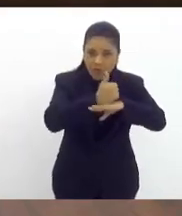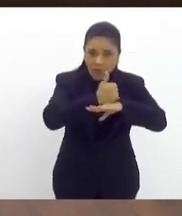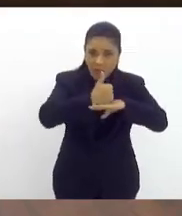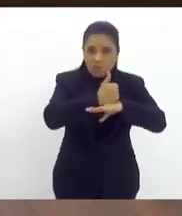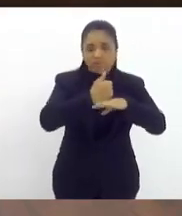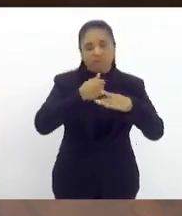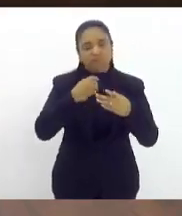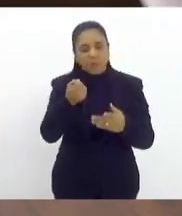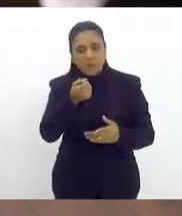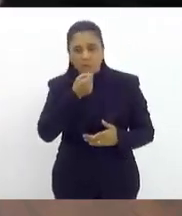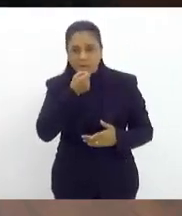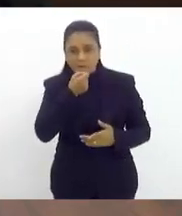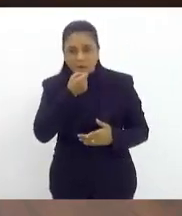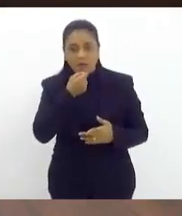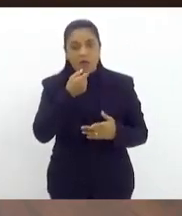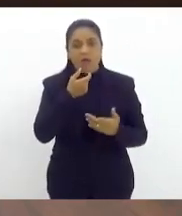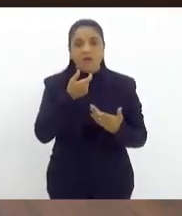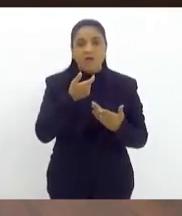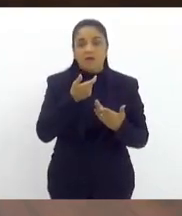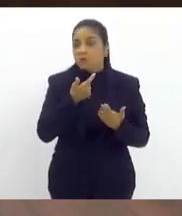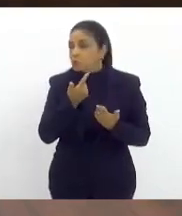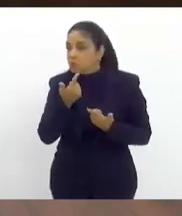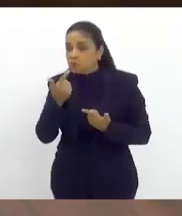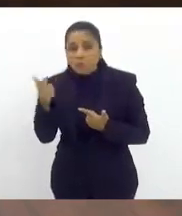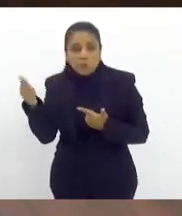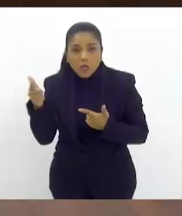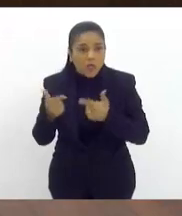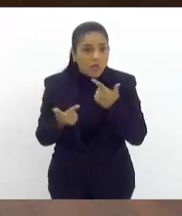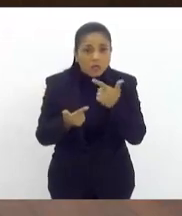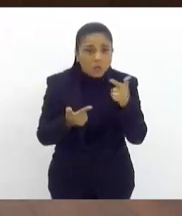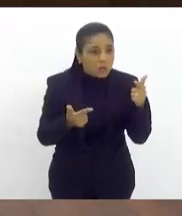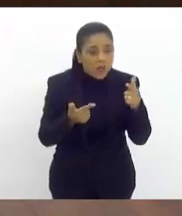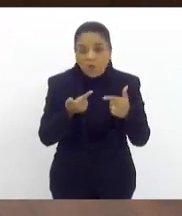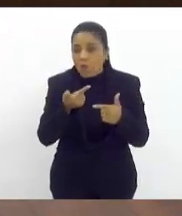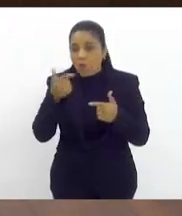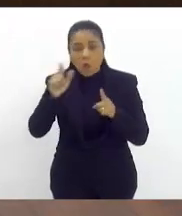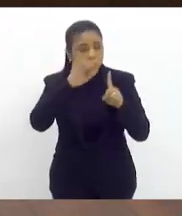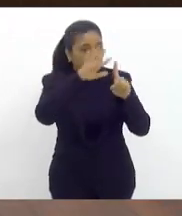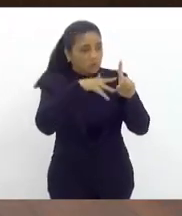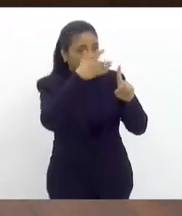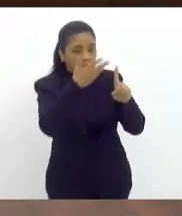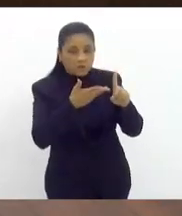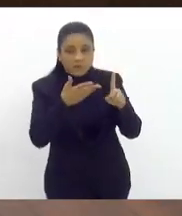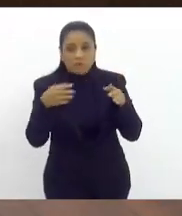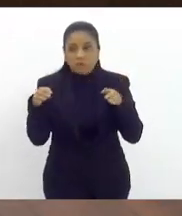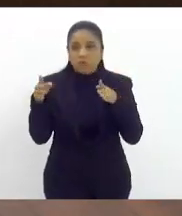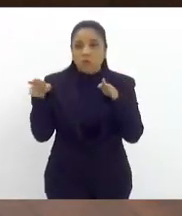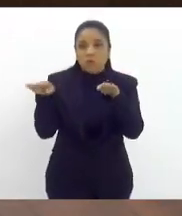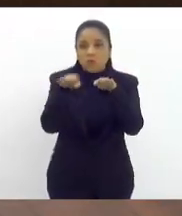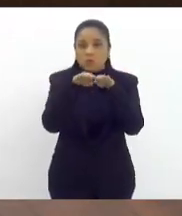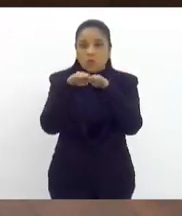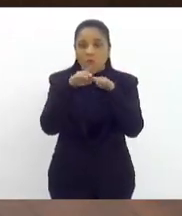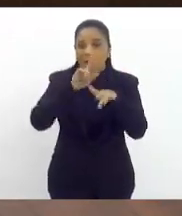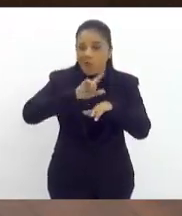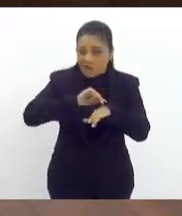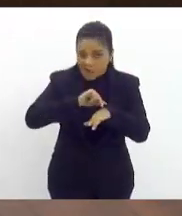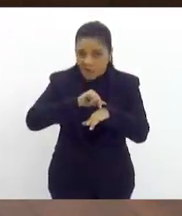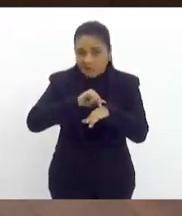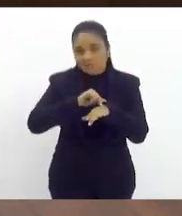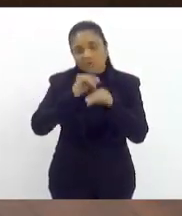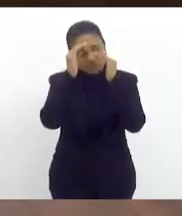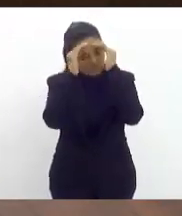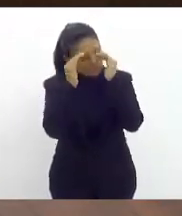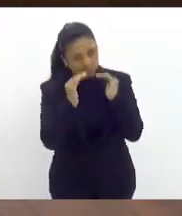esse, em que não há outra, não há concorrência de solenidade, é inadmissível, desrespeito com